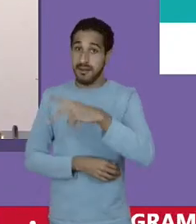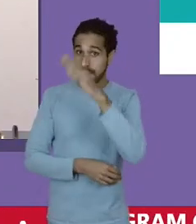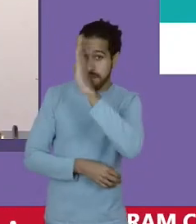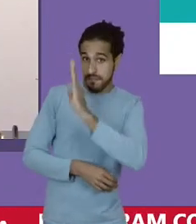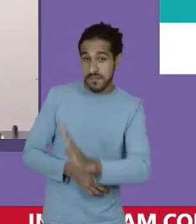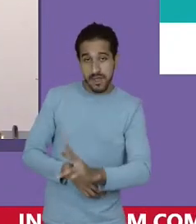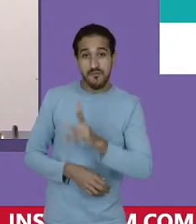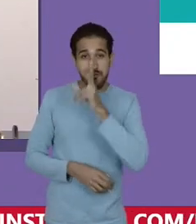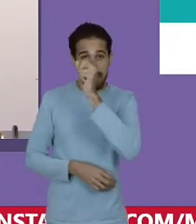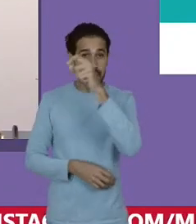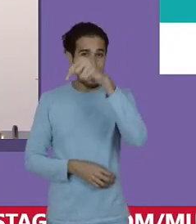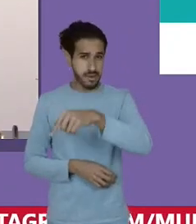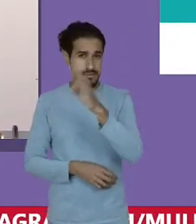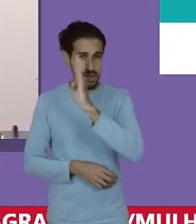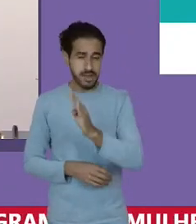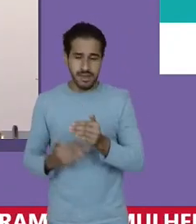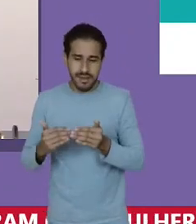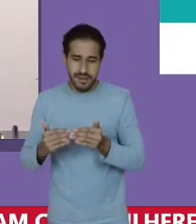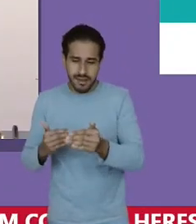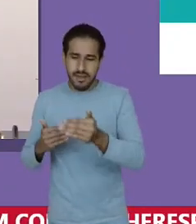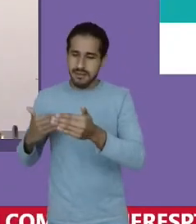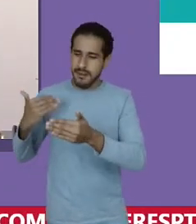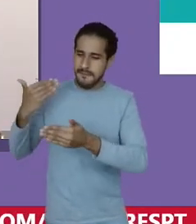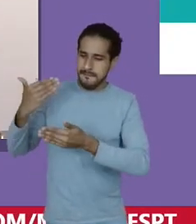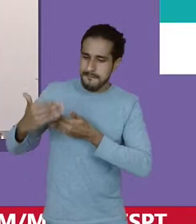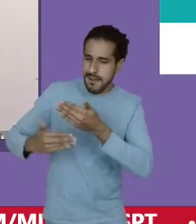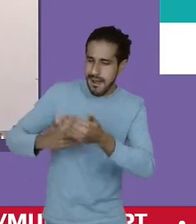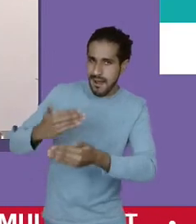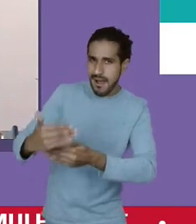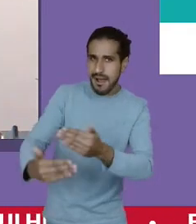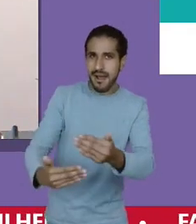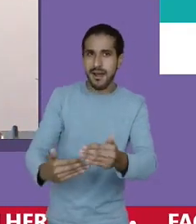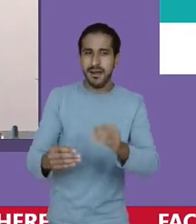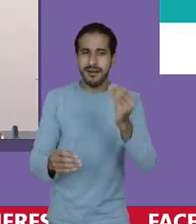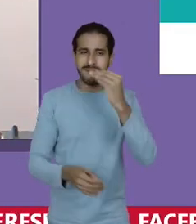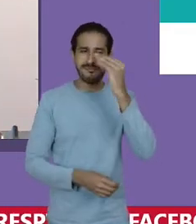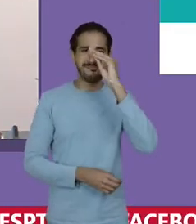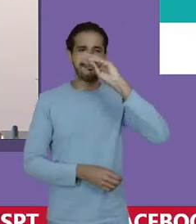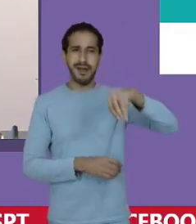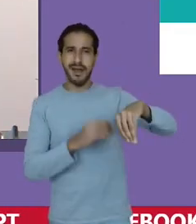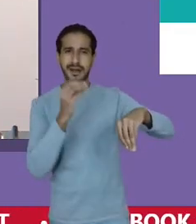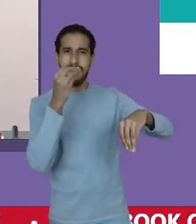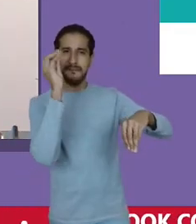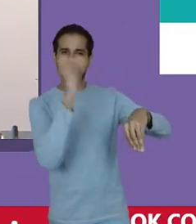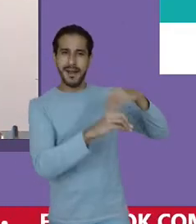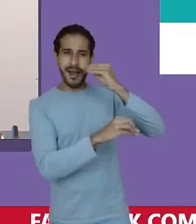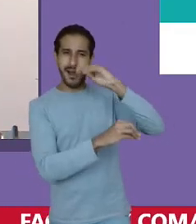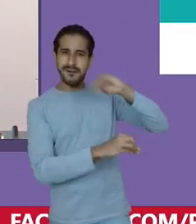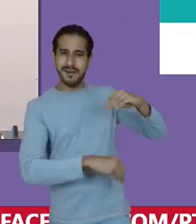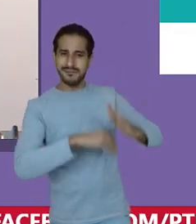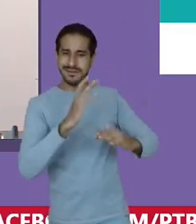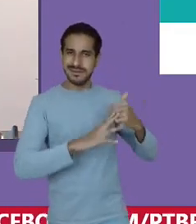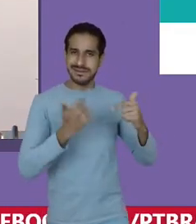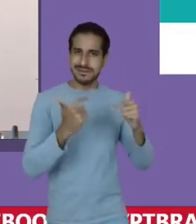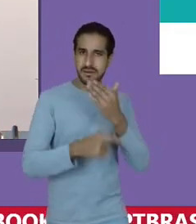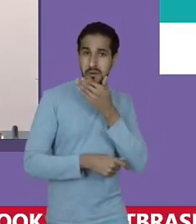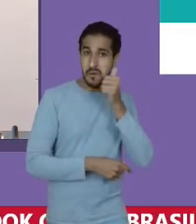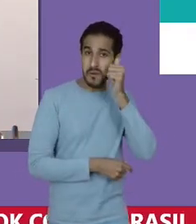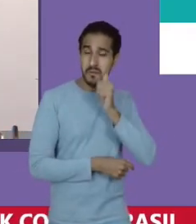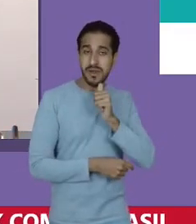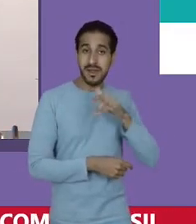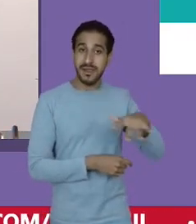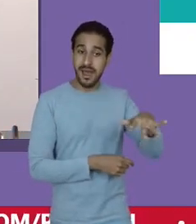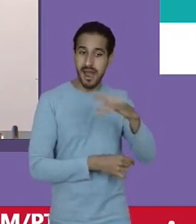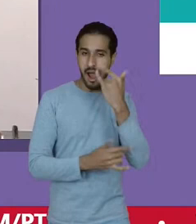isso é muito forte, a partir de processos de exclusão dos trabalhadores e trabalhadoras do